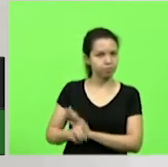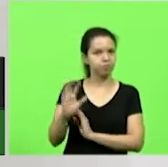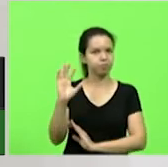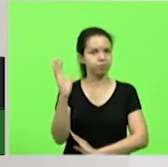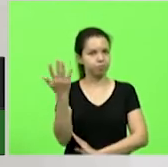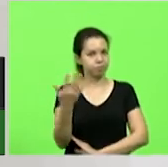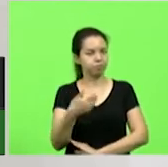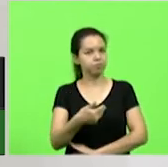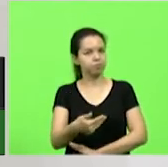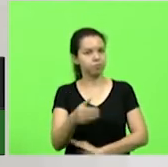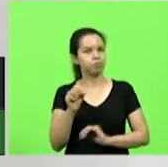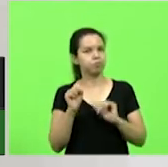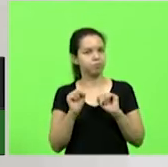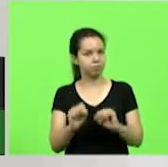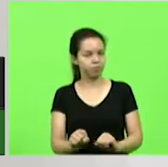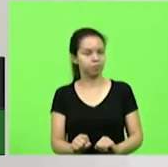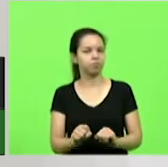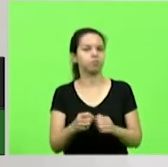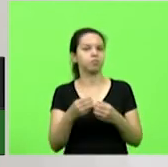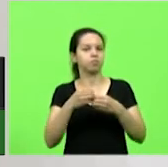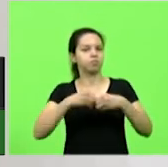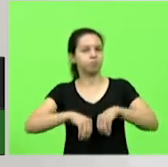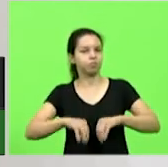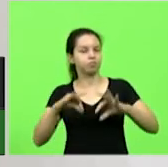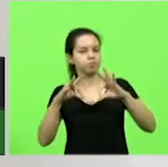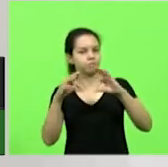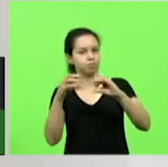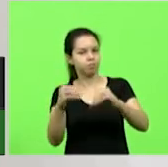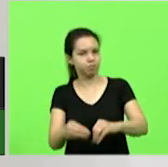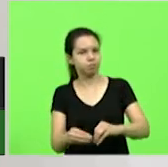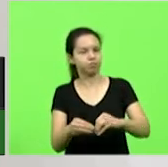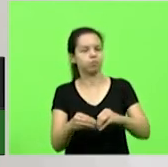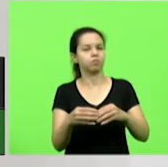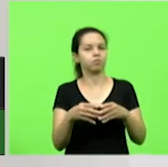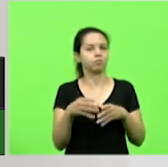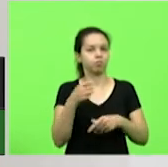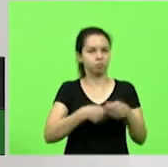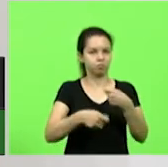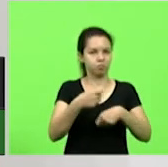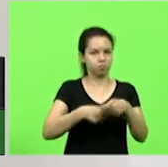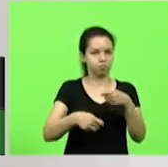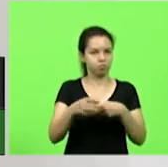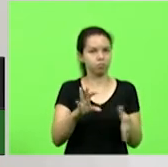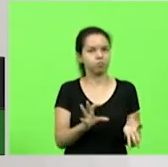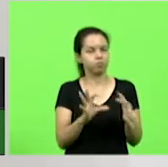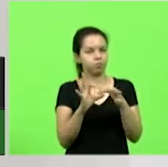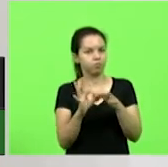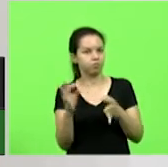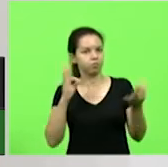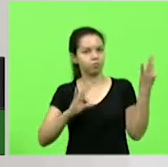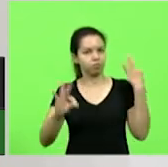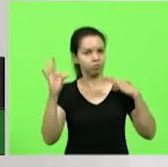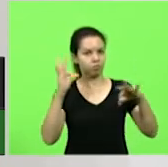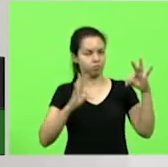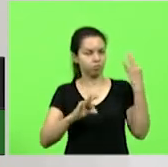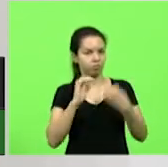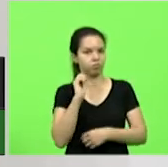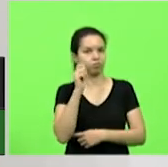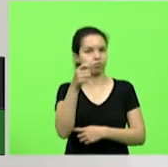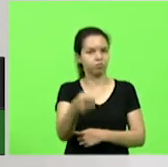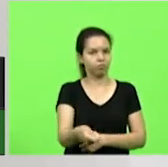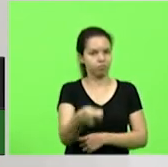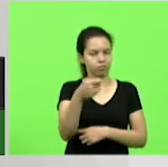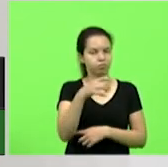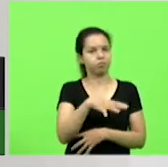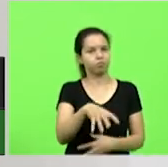de comprometer todas as matrizes econômicas vinculadas ao turismo e à pesca que sustentam o